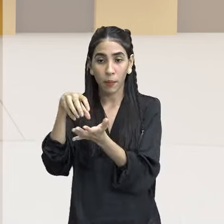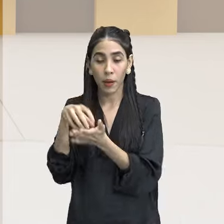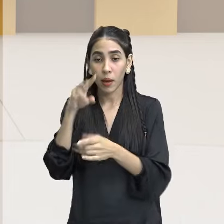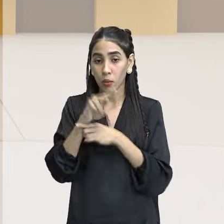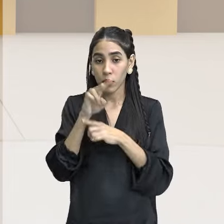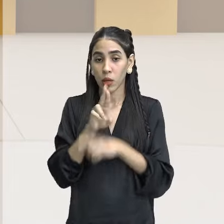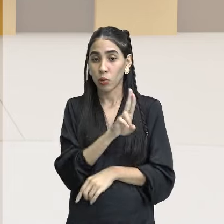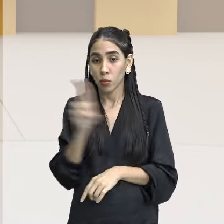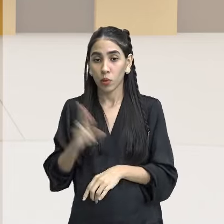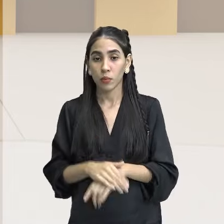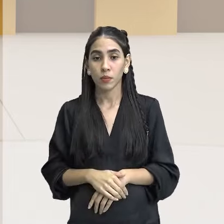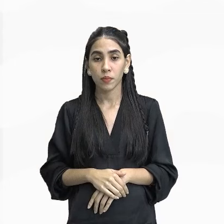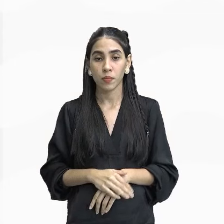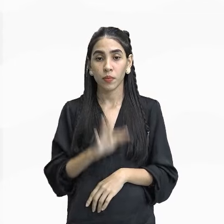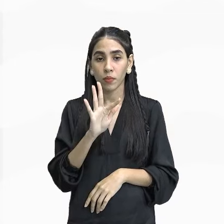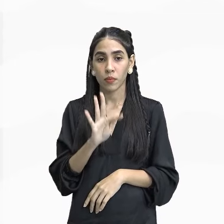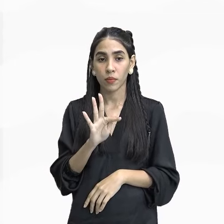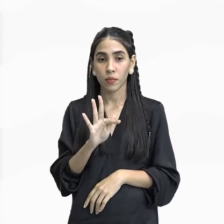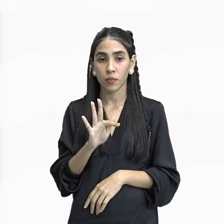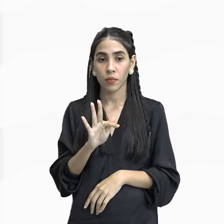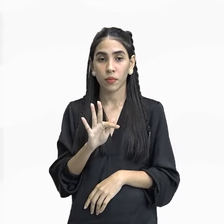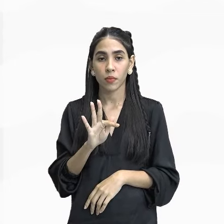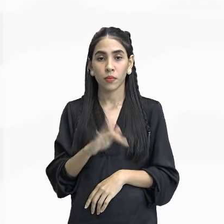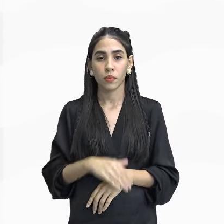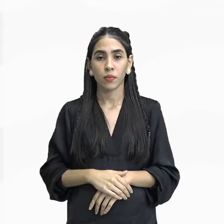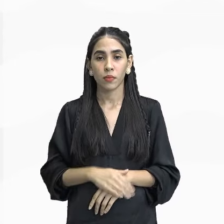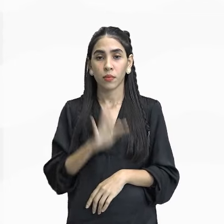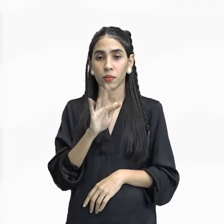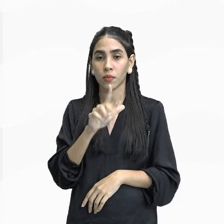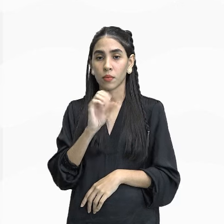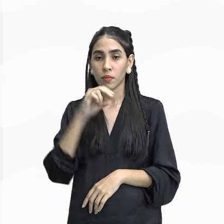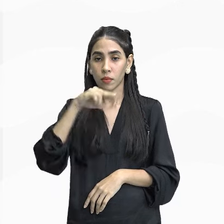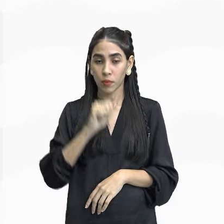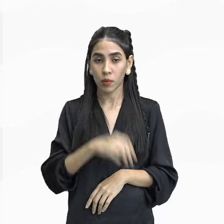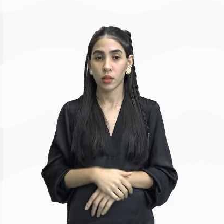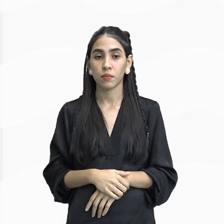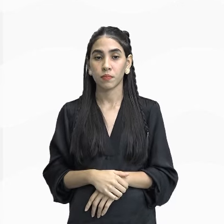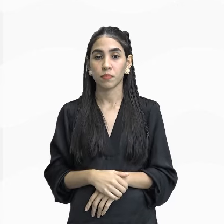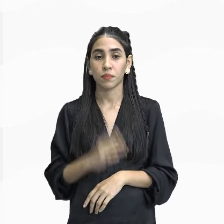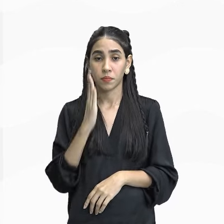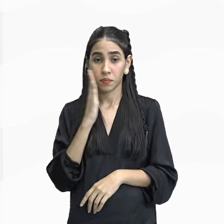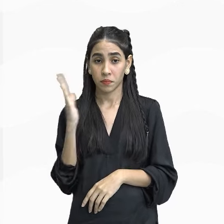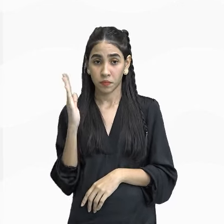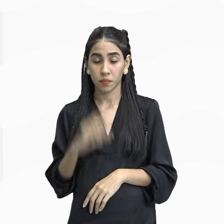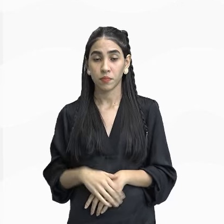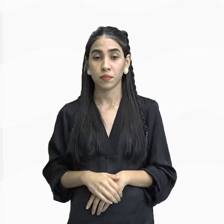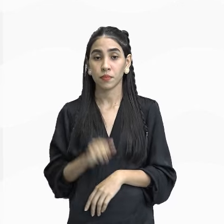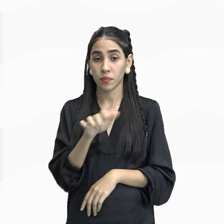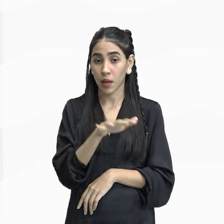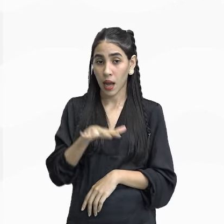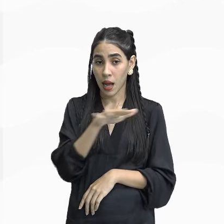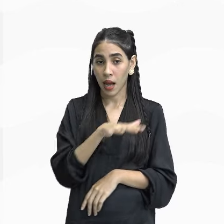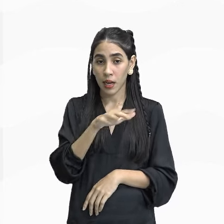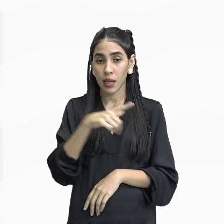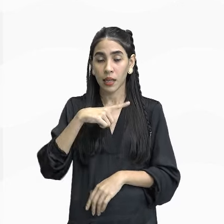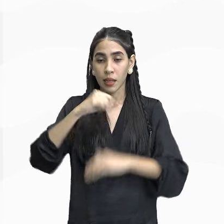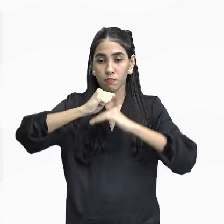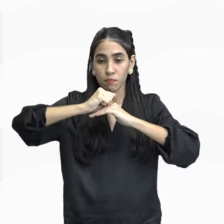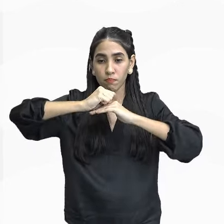é a chamada FLONA. E FLONA significa Florestas Nacionais, que são áreas com